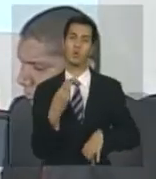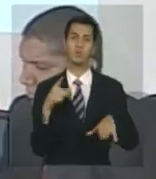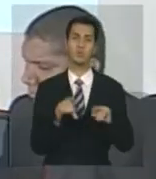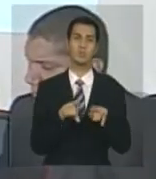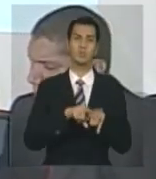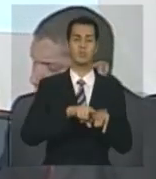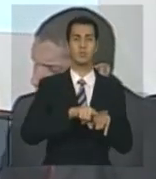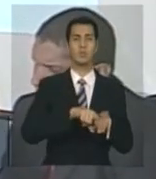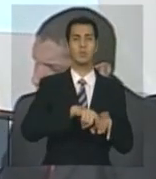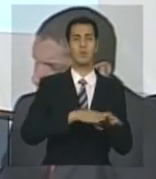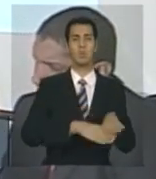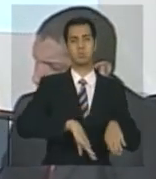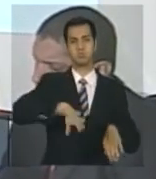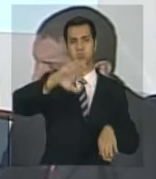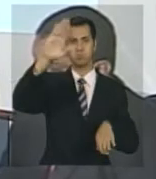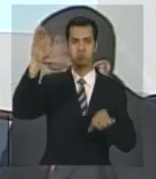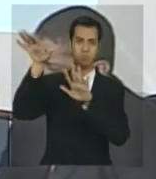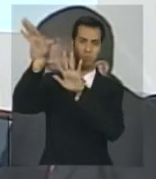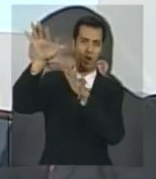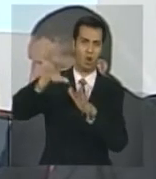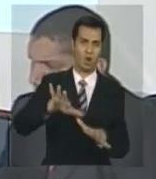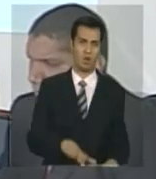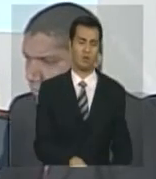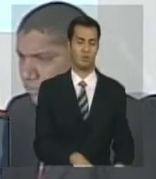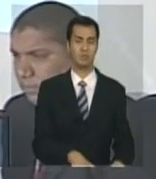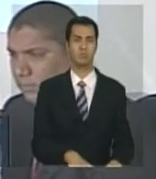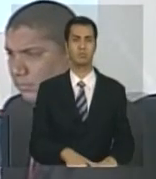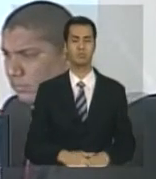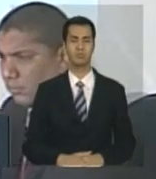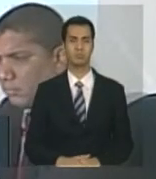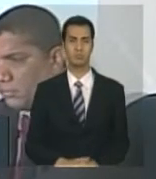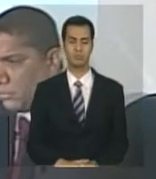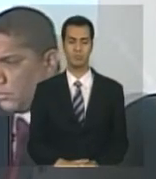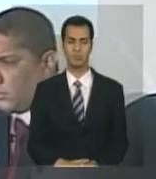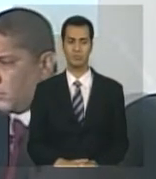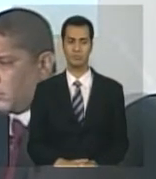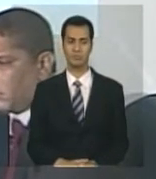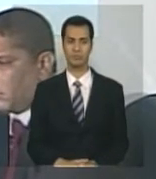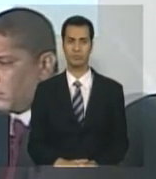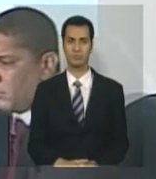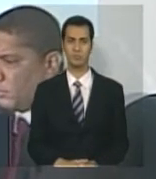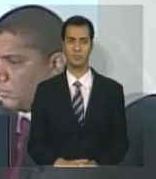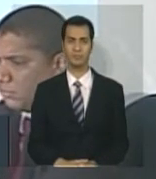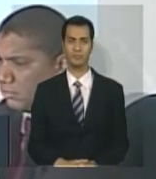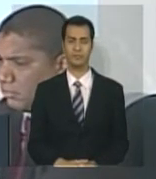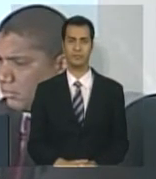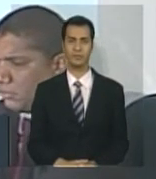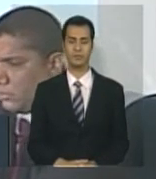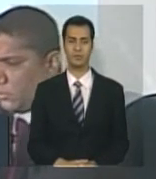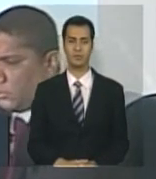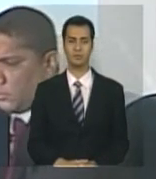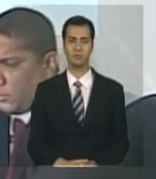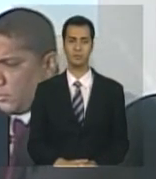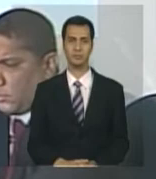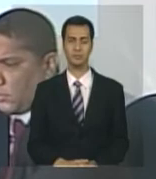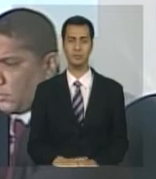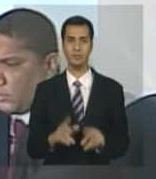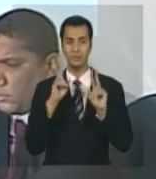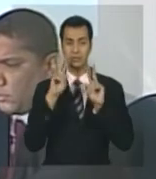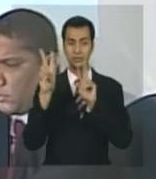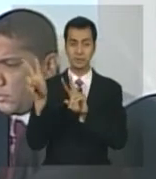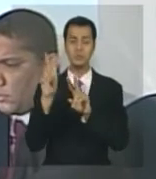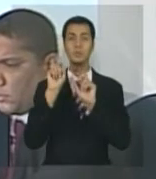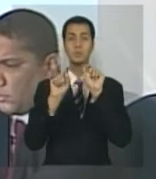deslizamentos nesta temporada. Próximo. E aqui está como nós dividimos